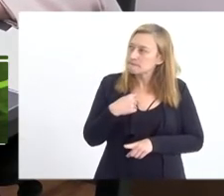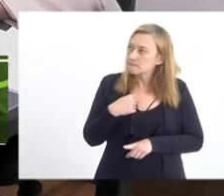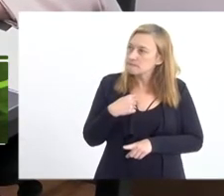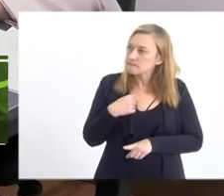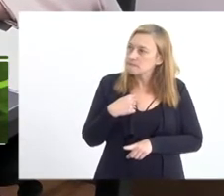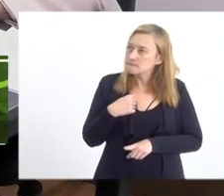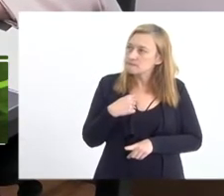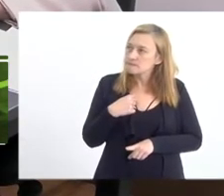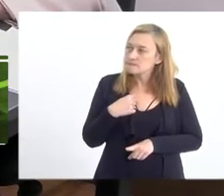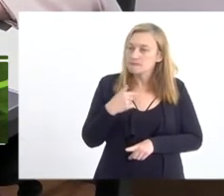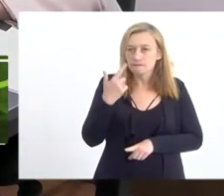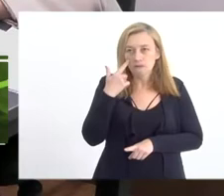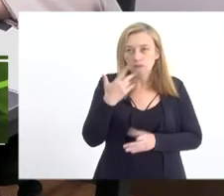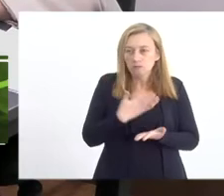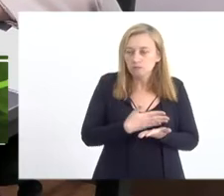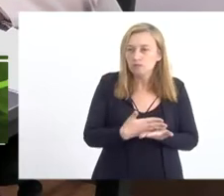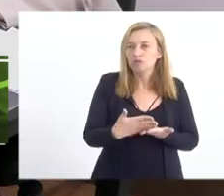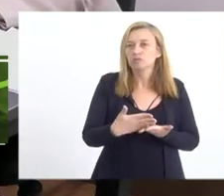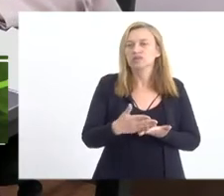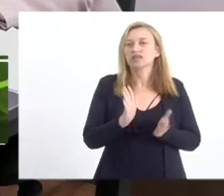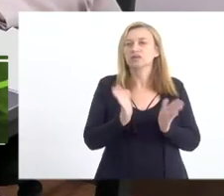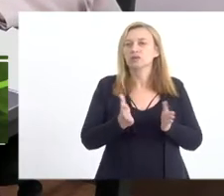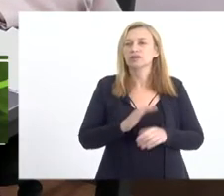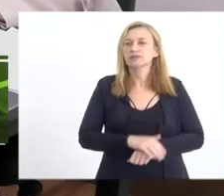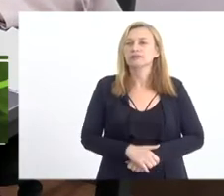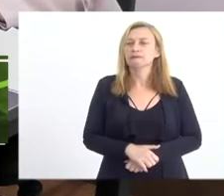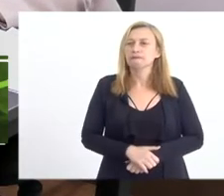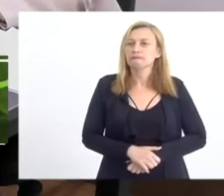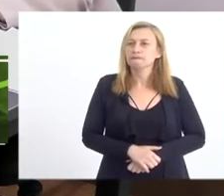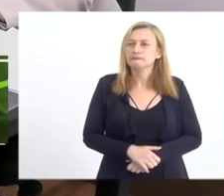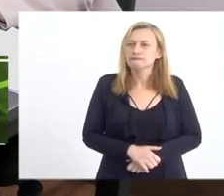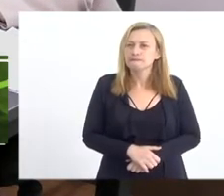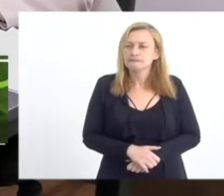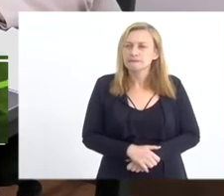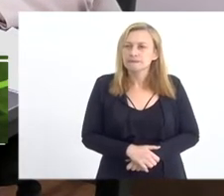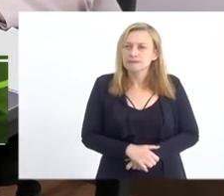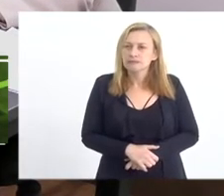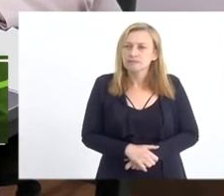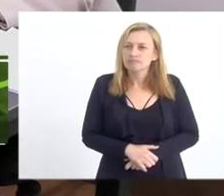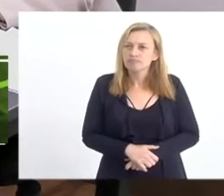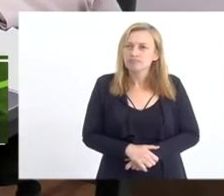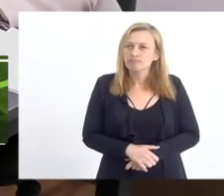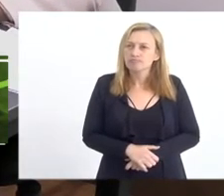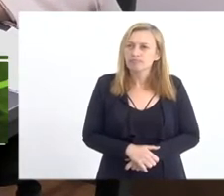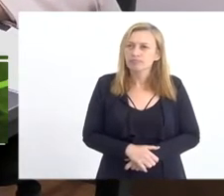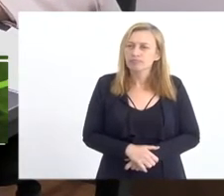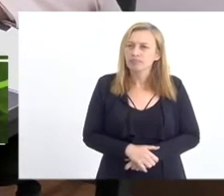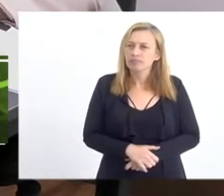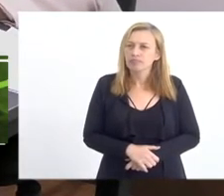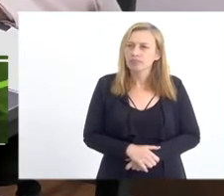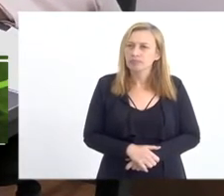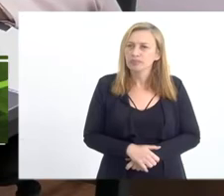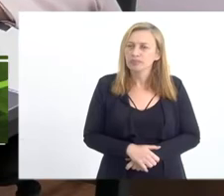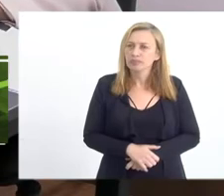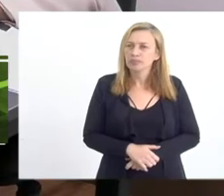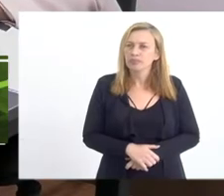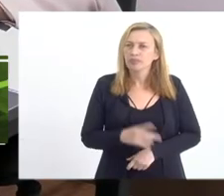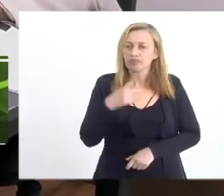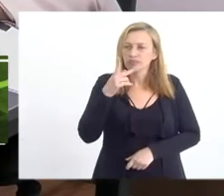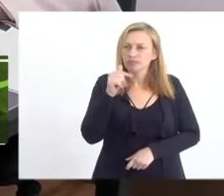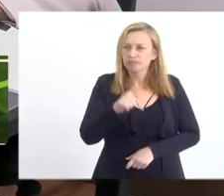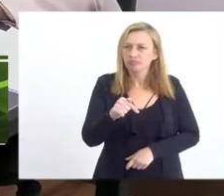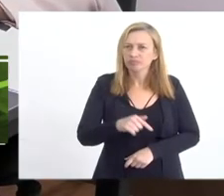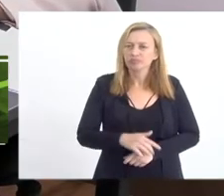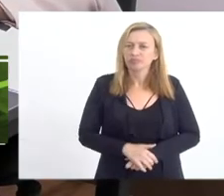vocês me permitem, eu vou começar, né? Eu já tá 15 para as 1, então acho que eu vou falar aqui